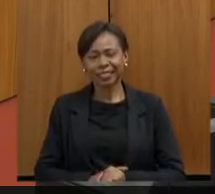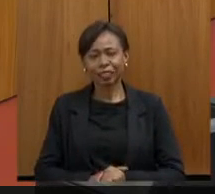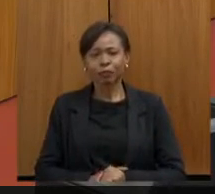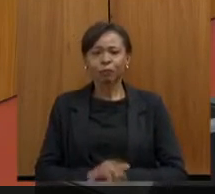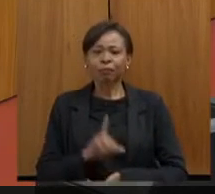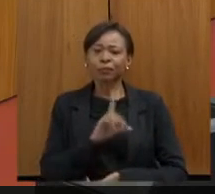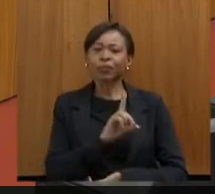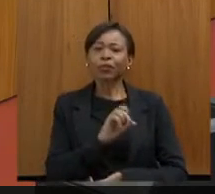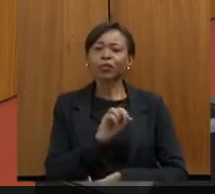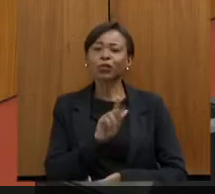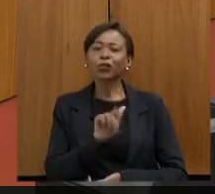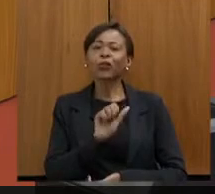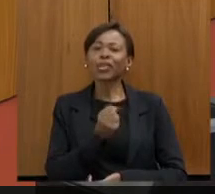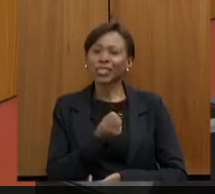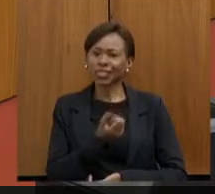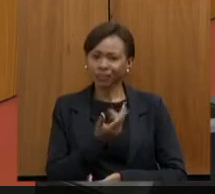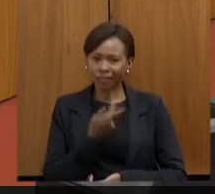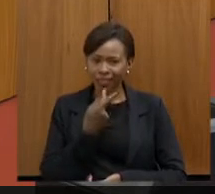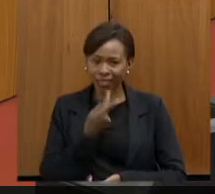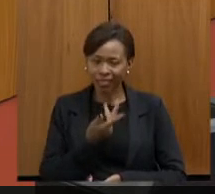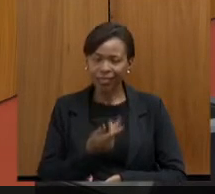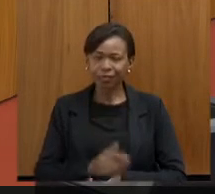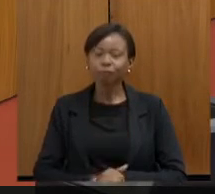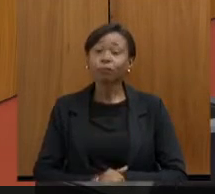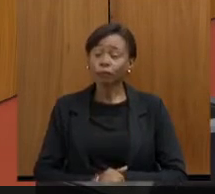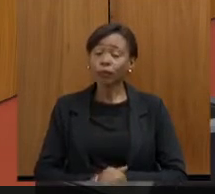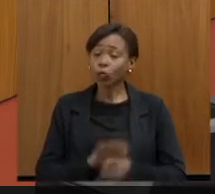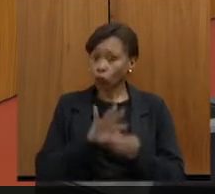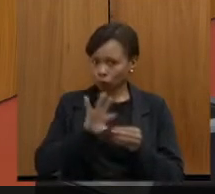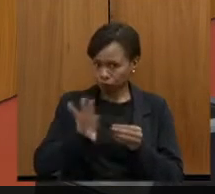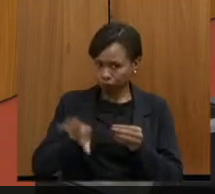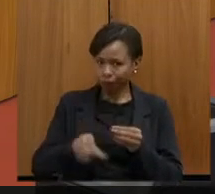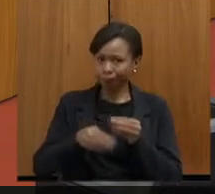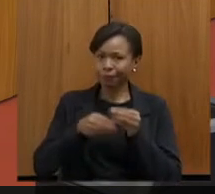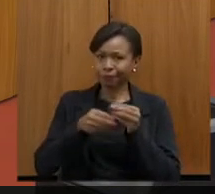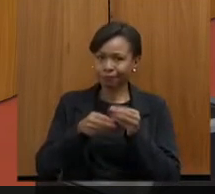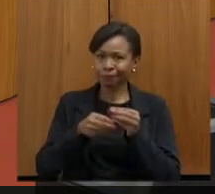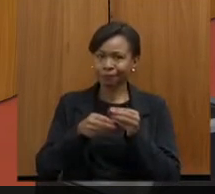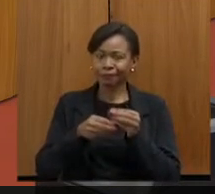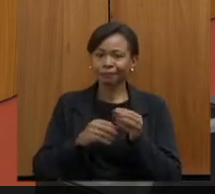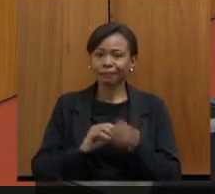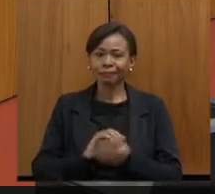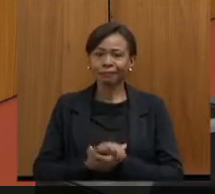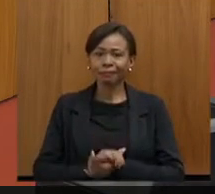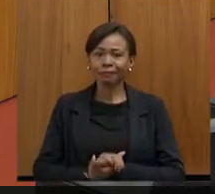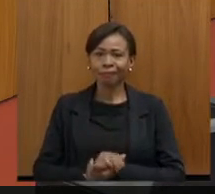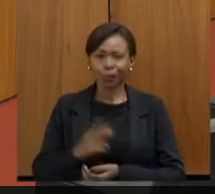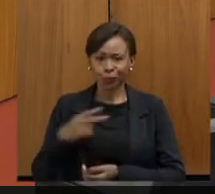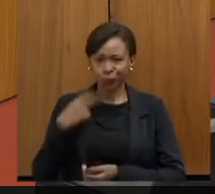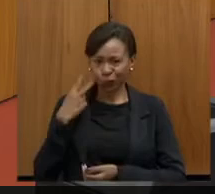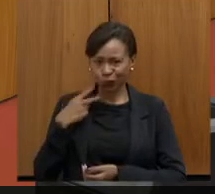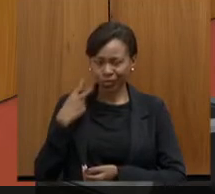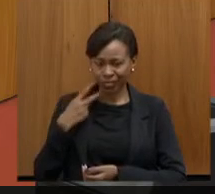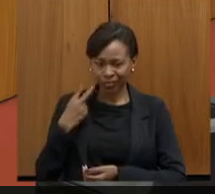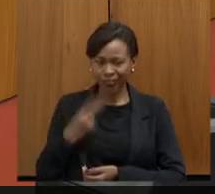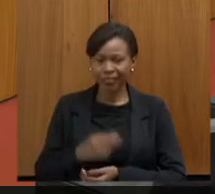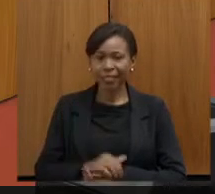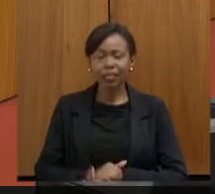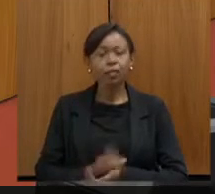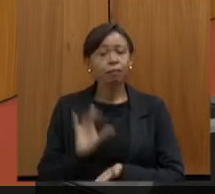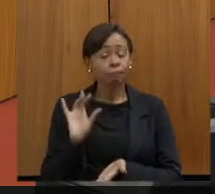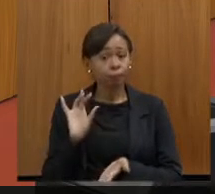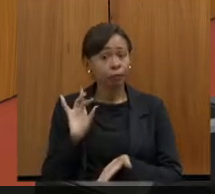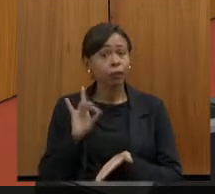Douglas, Deputado, até... Só para completar aqui a fala do nosso vereador, de